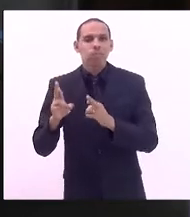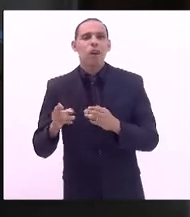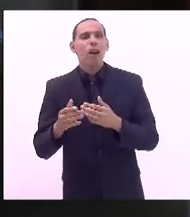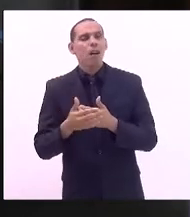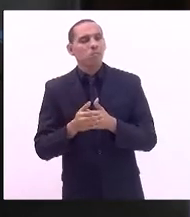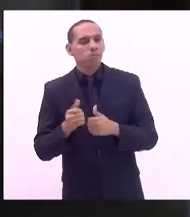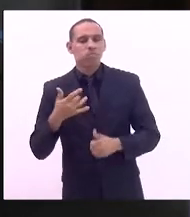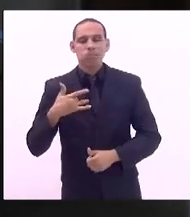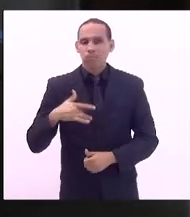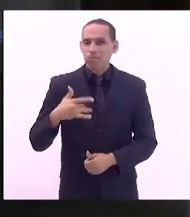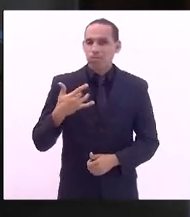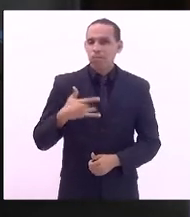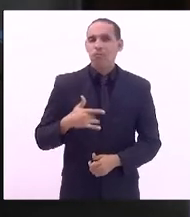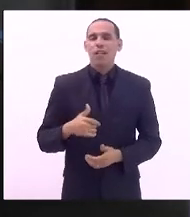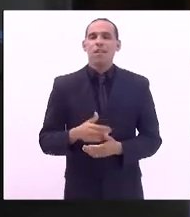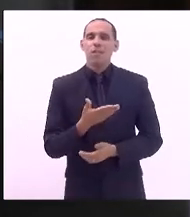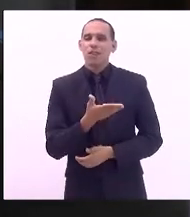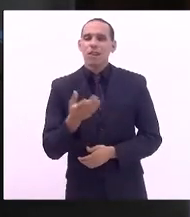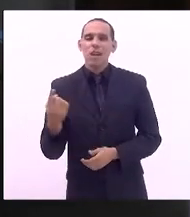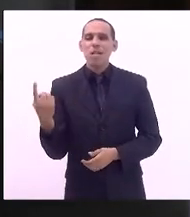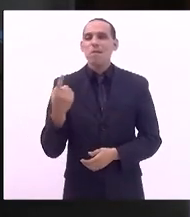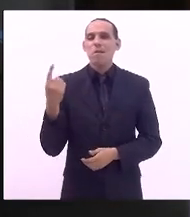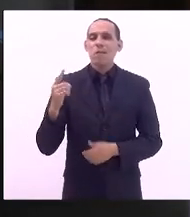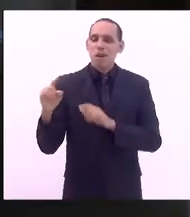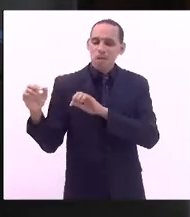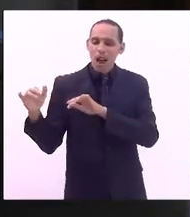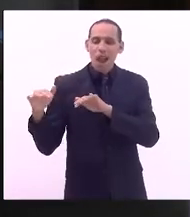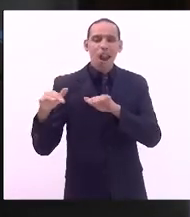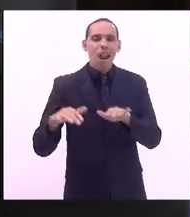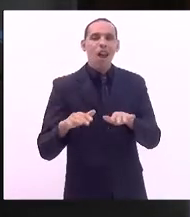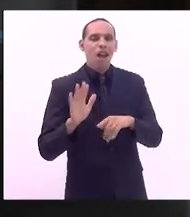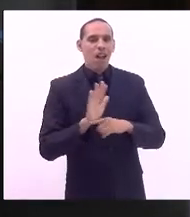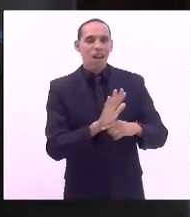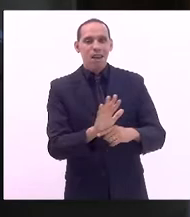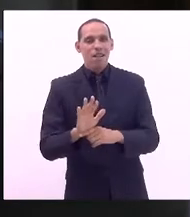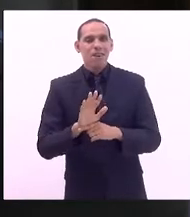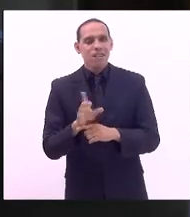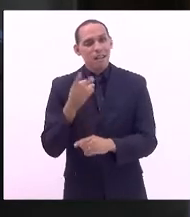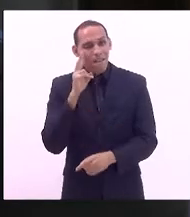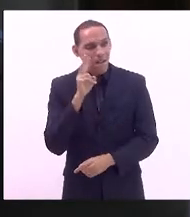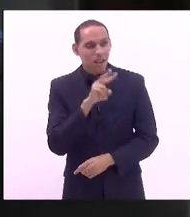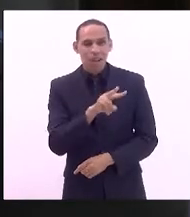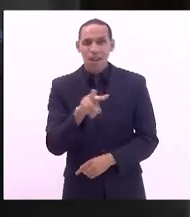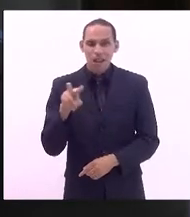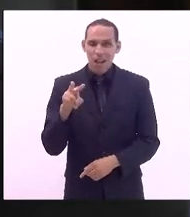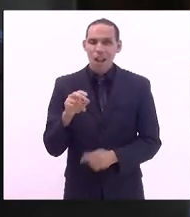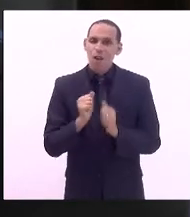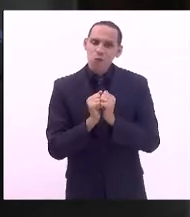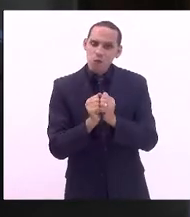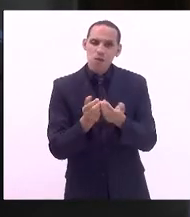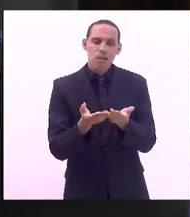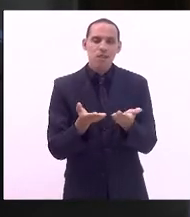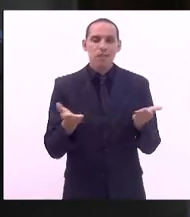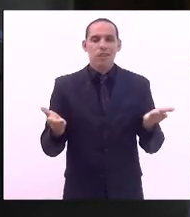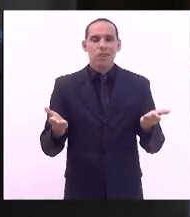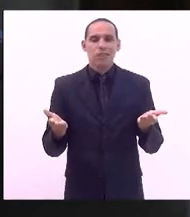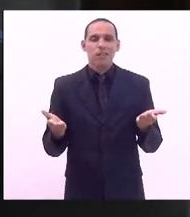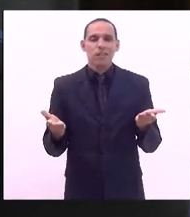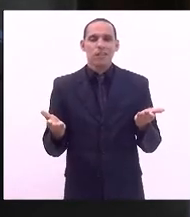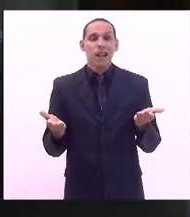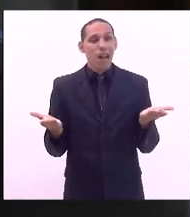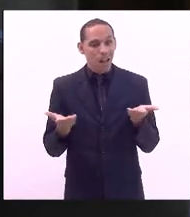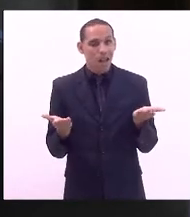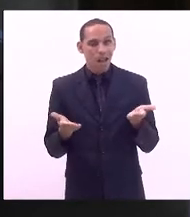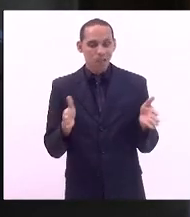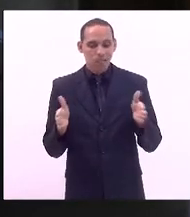você tem vocês têm sido os primeiros das trincheiras e eu pude ver estar junto ombro a ombro com vocês nessa